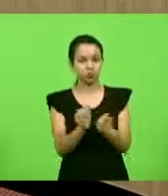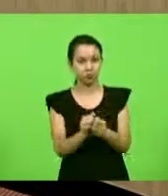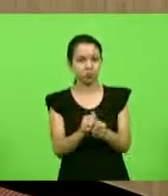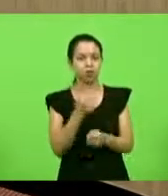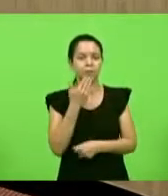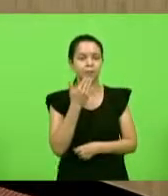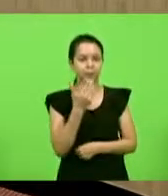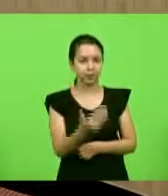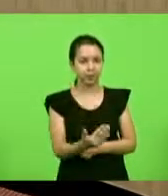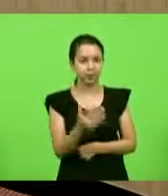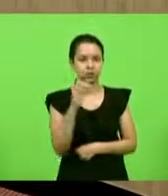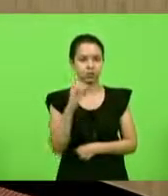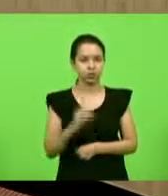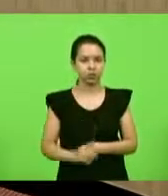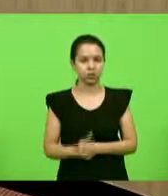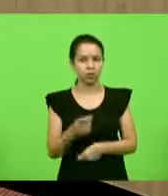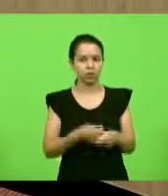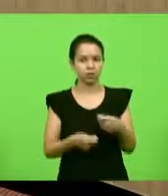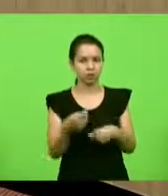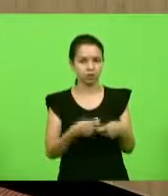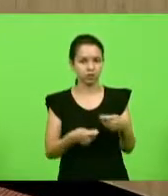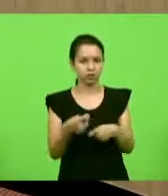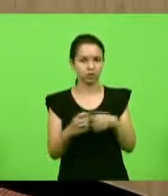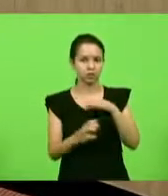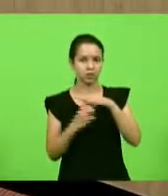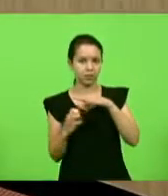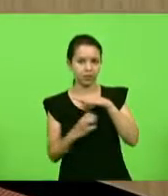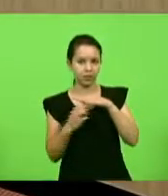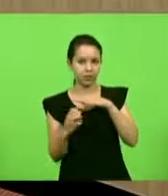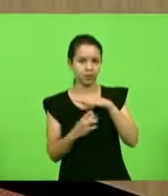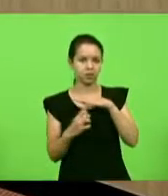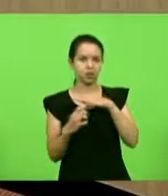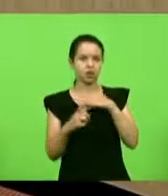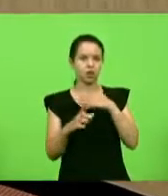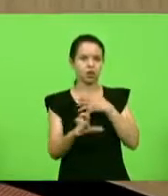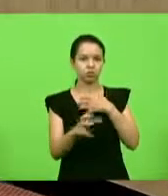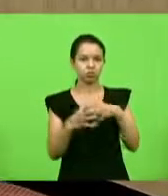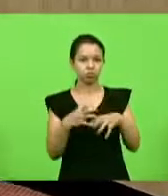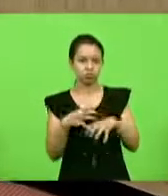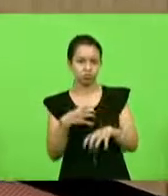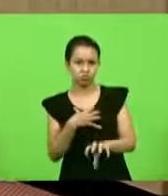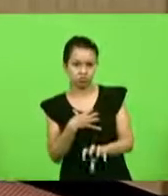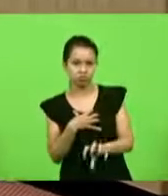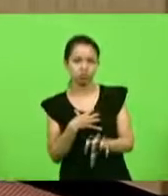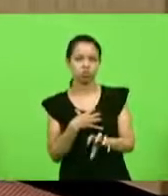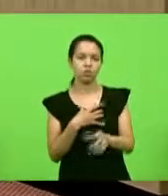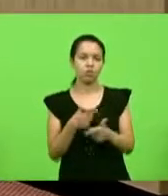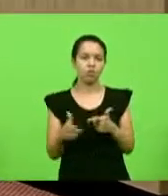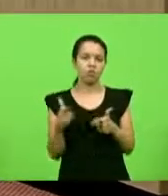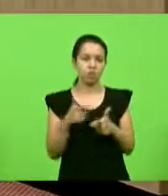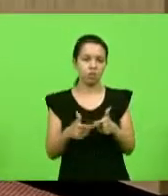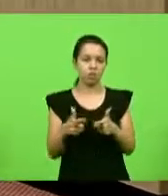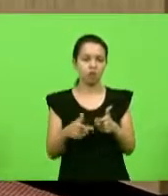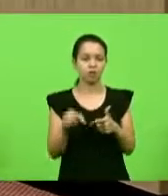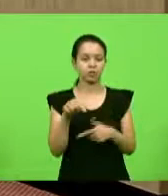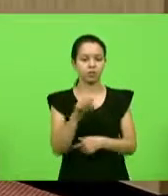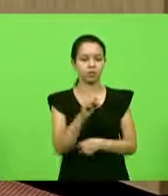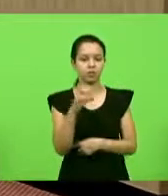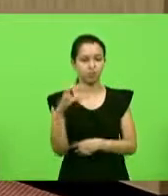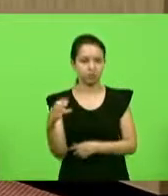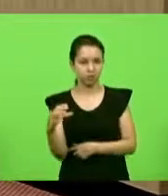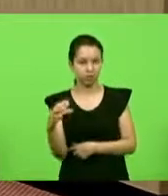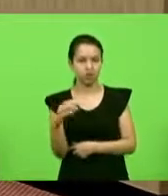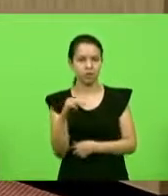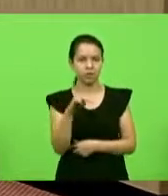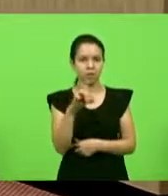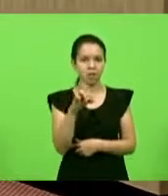a diretoria comercial da empresa para que venha se sensibilizar em cima desse grande problema que Santa Catarina oferece. O MDF